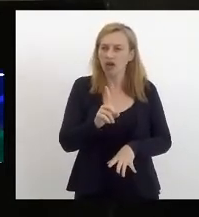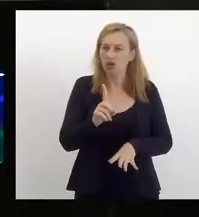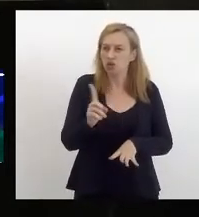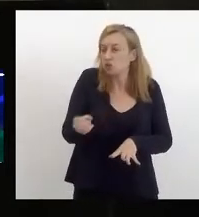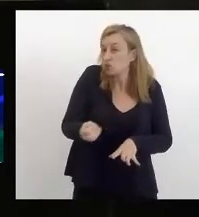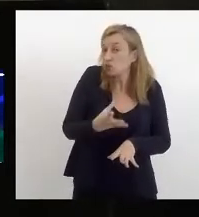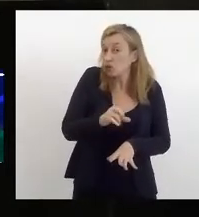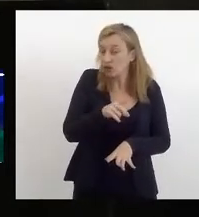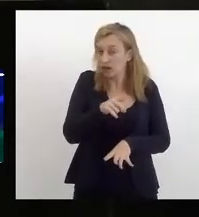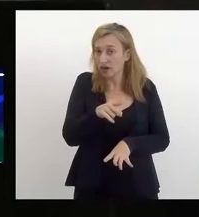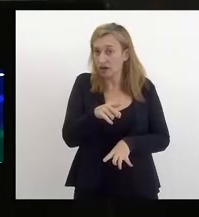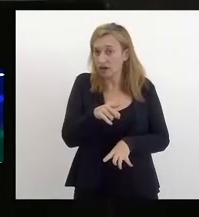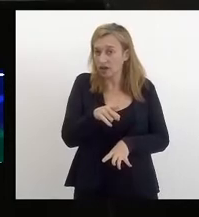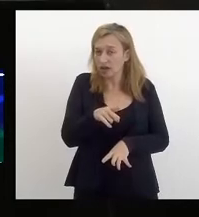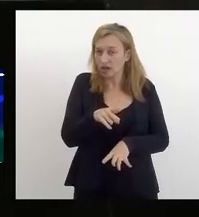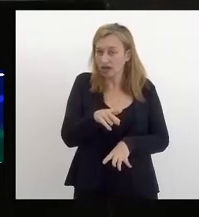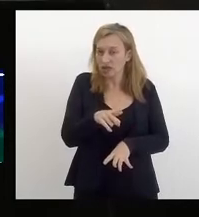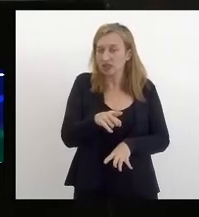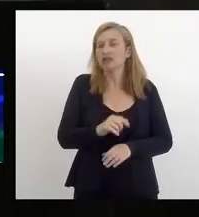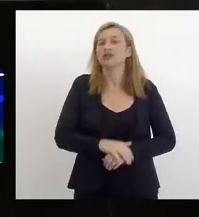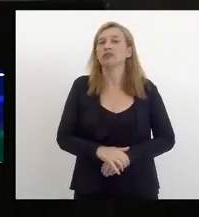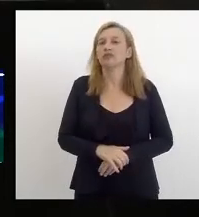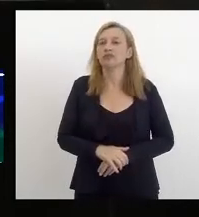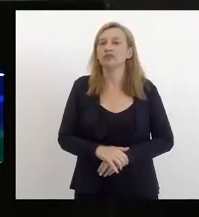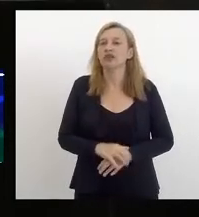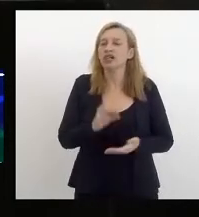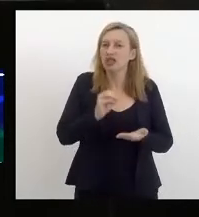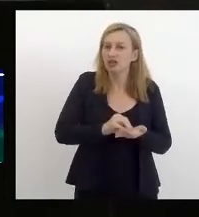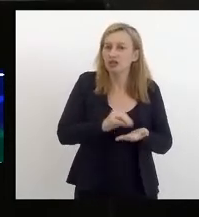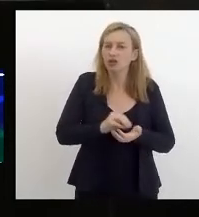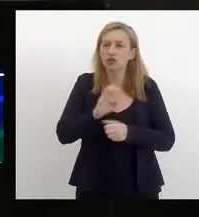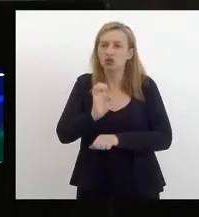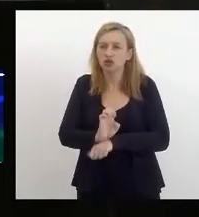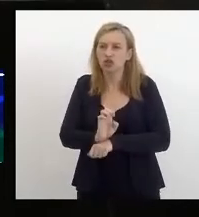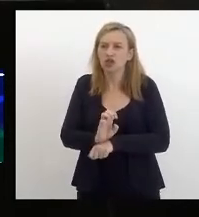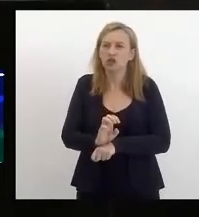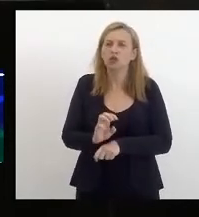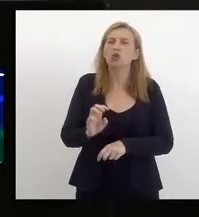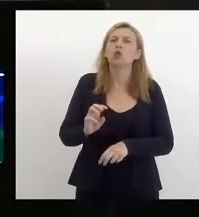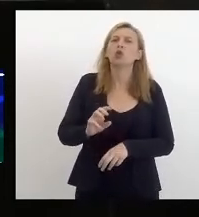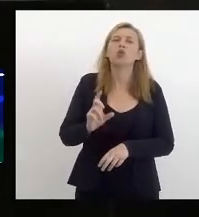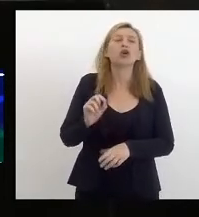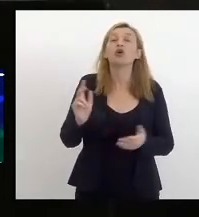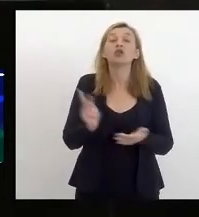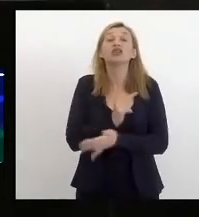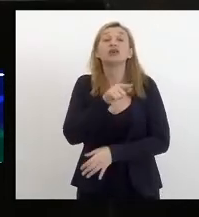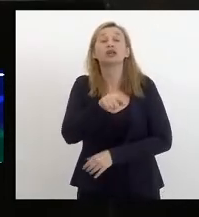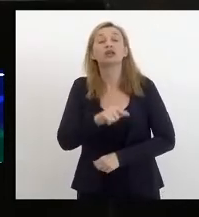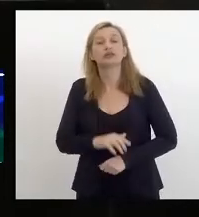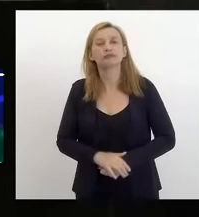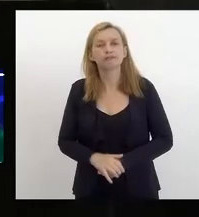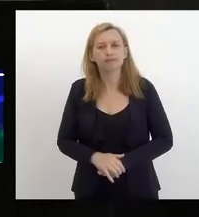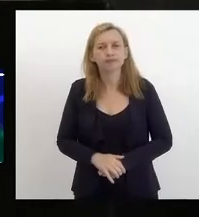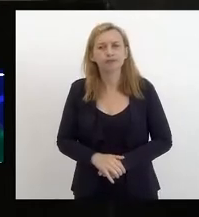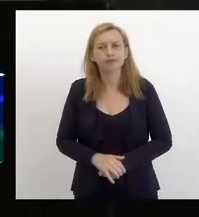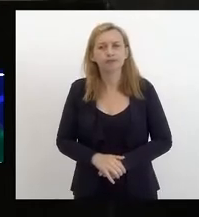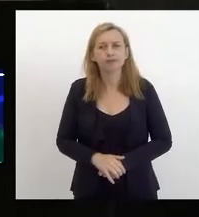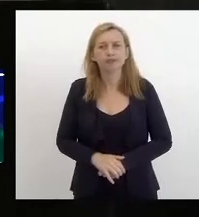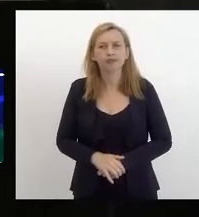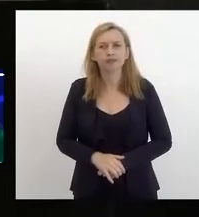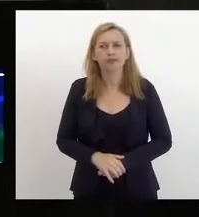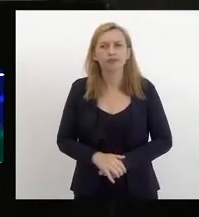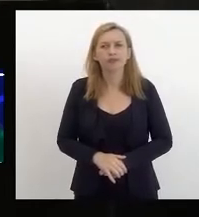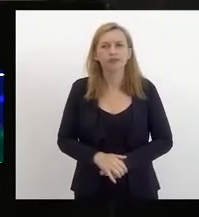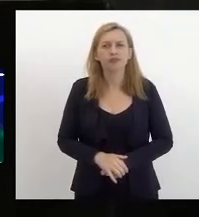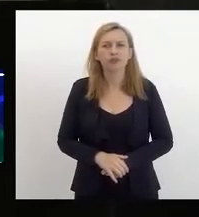a tragédia cotidiana sanitário humanitária na ausência do estado e prevaleceu ali em que prevaleceram